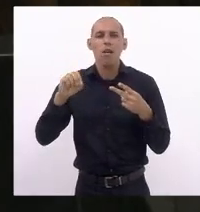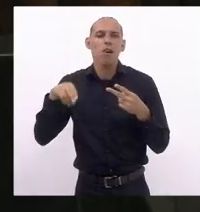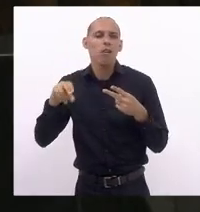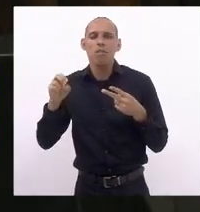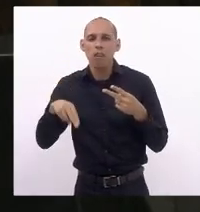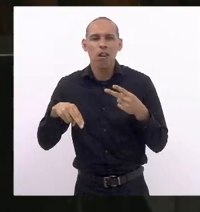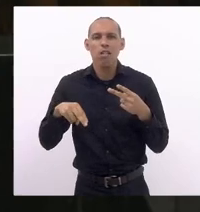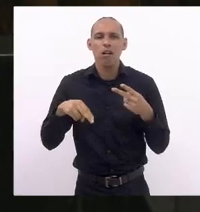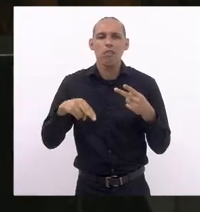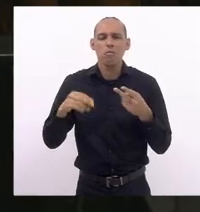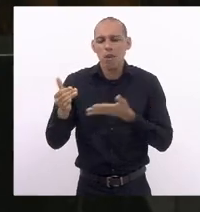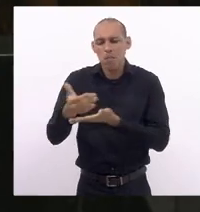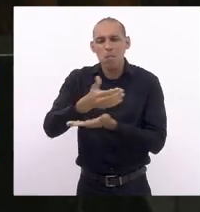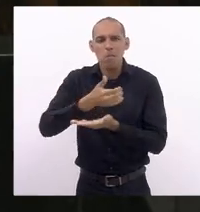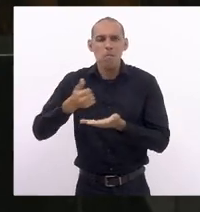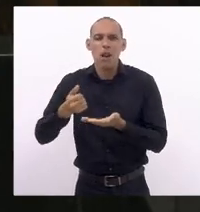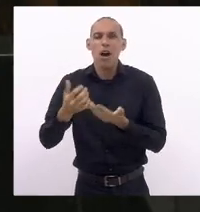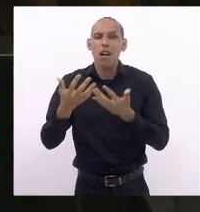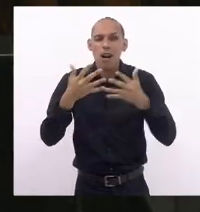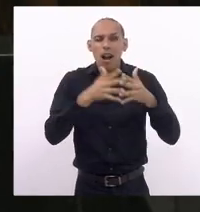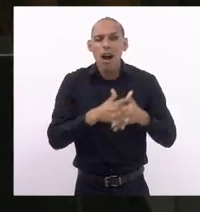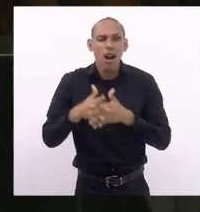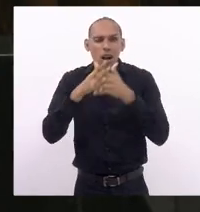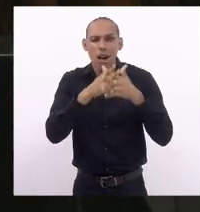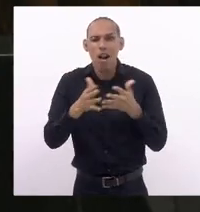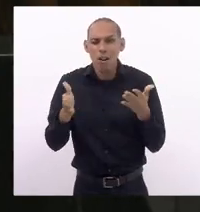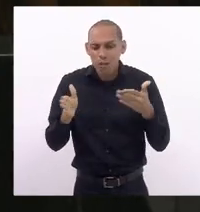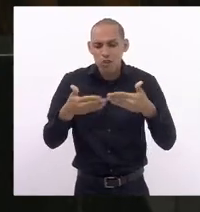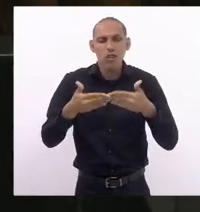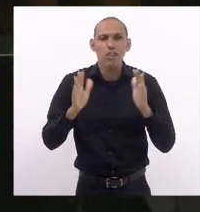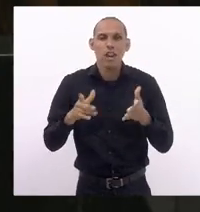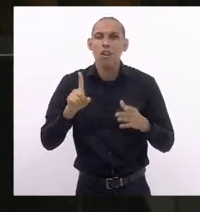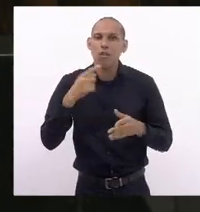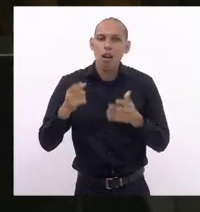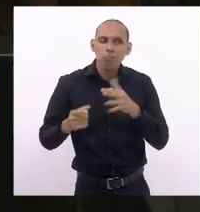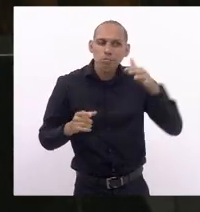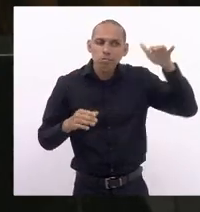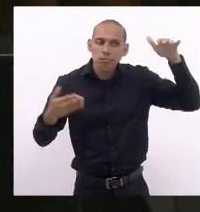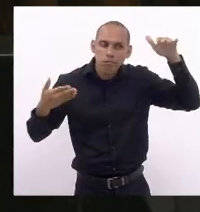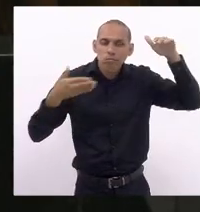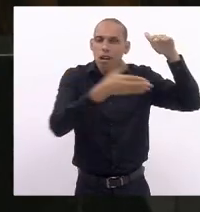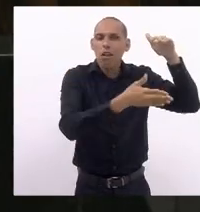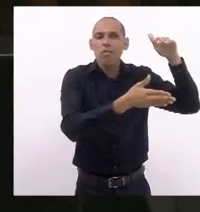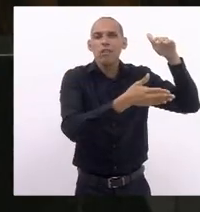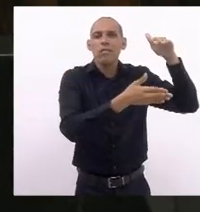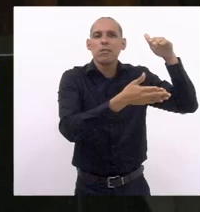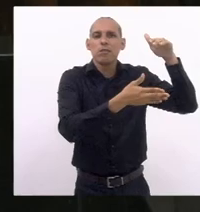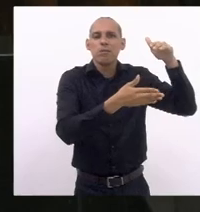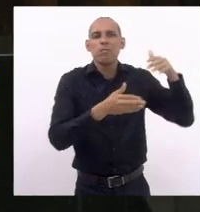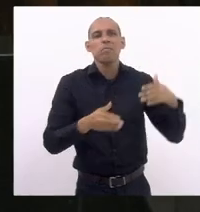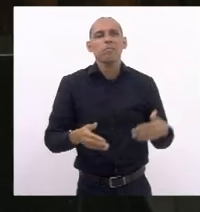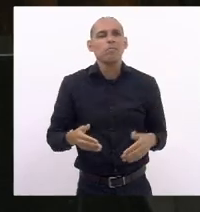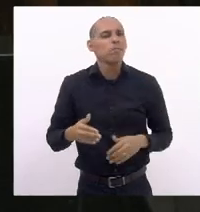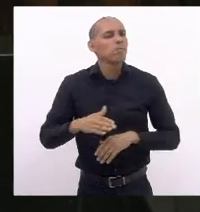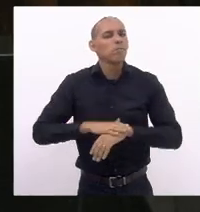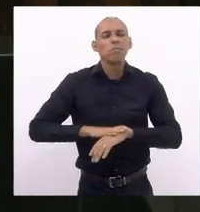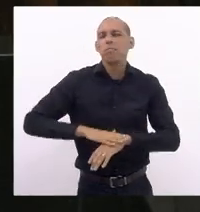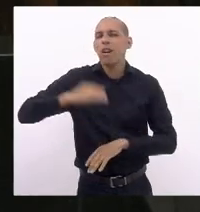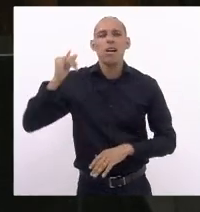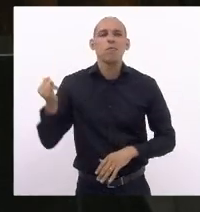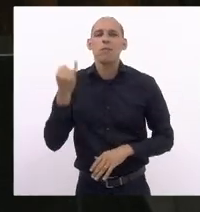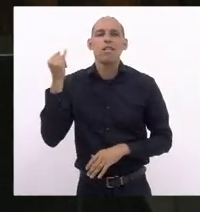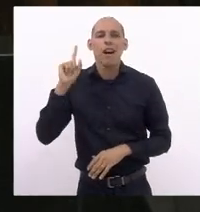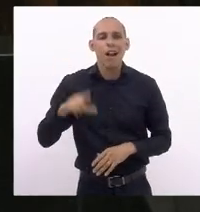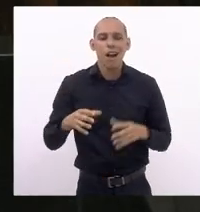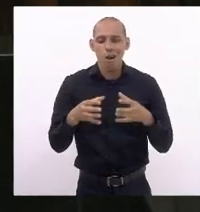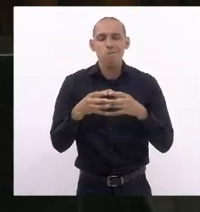donativos. Tive a notícia agora que um caminhão já foi fechado e a gente vai subir para a região serrana e dizer que o nosso maior bem é o povo, não